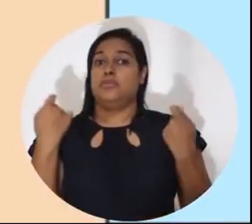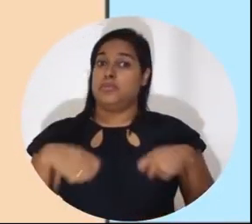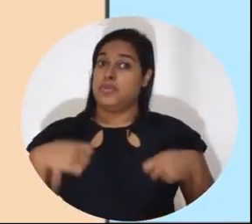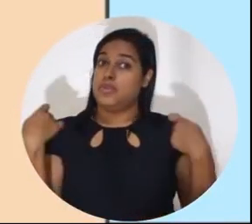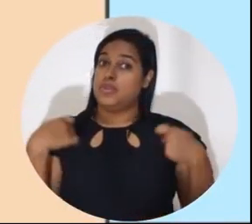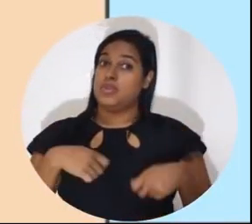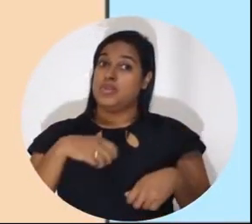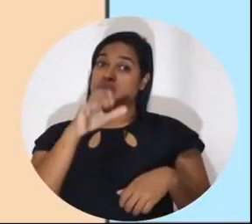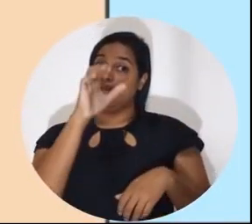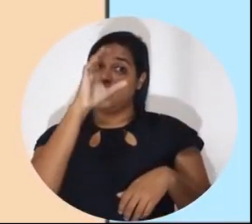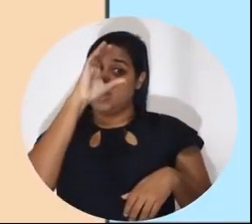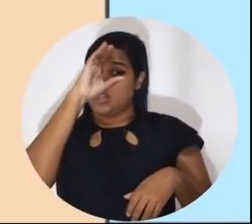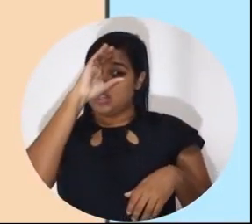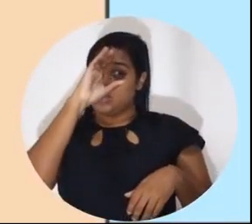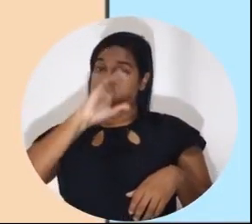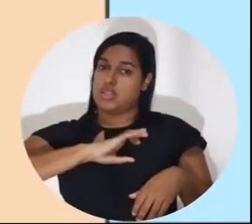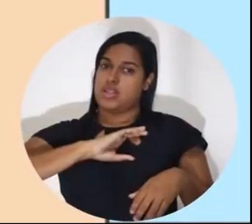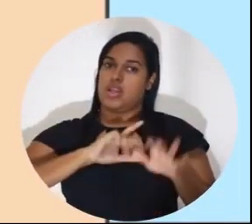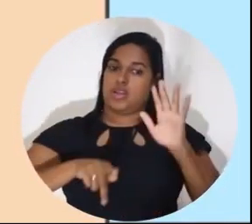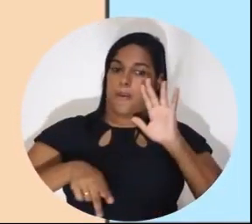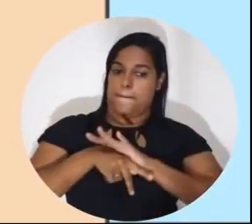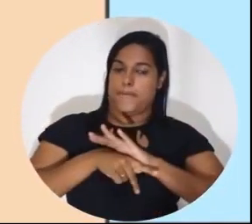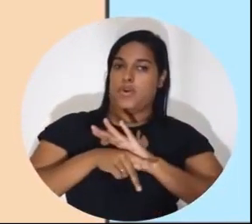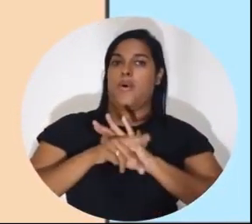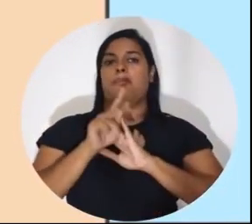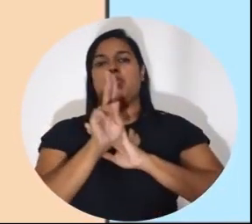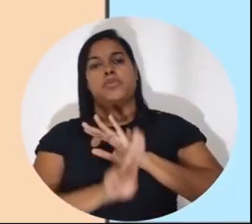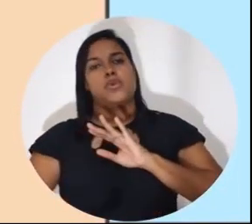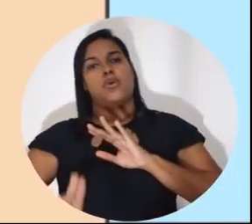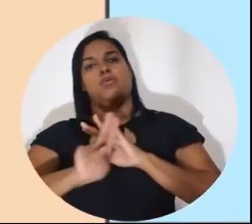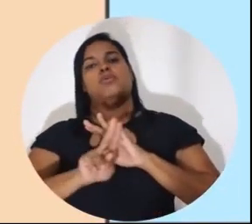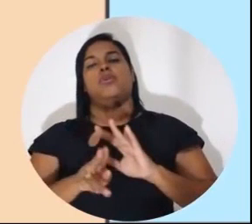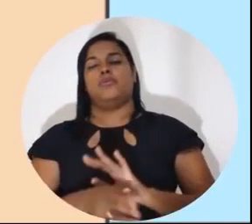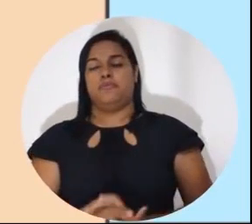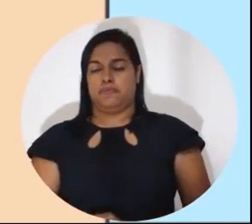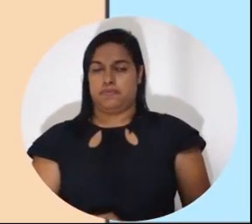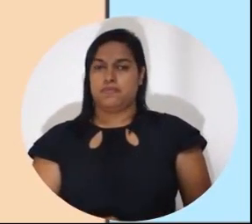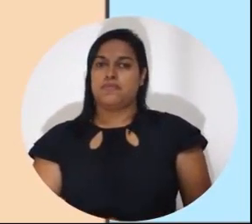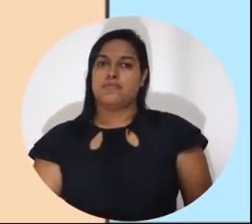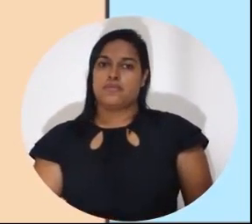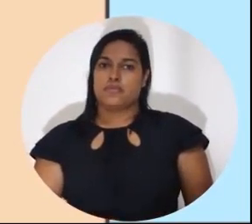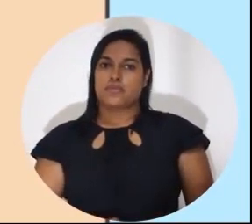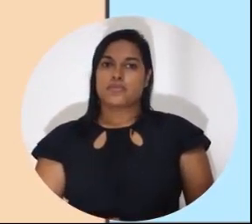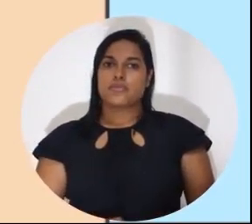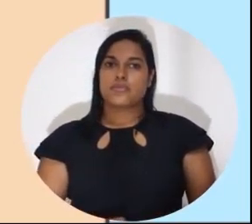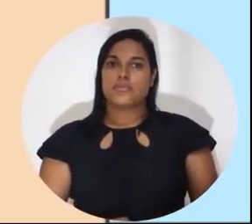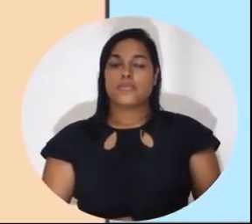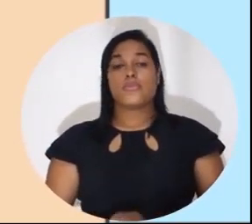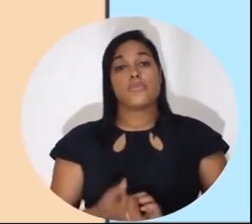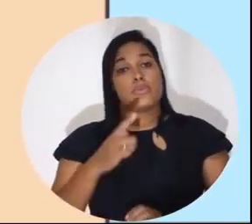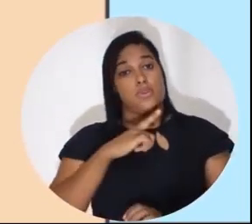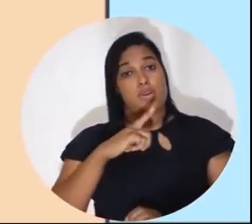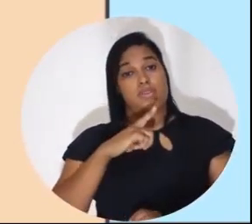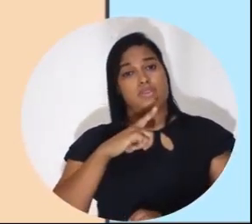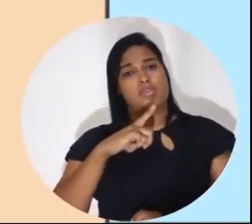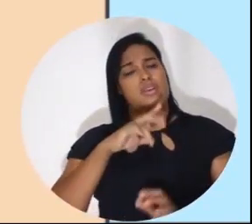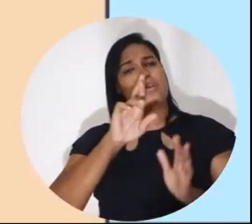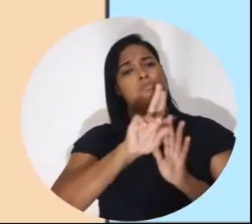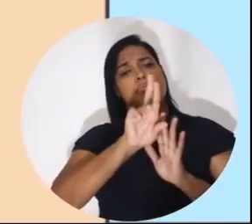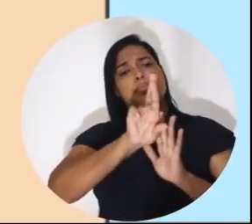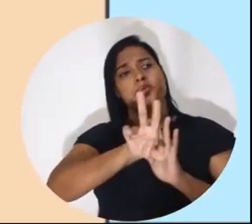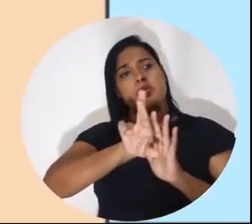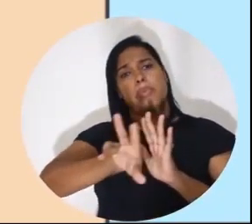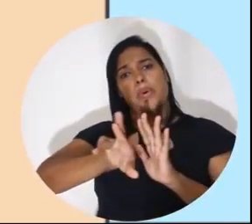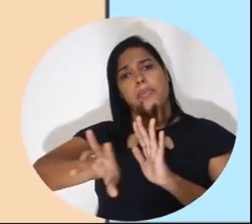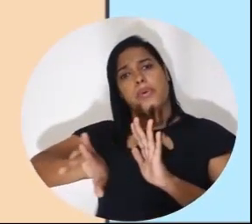ser cidadão para poder ter o direito de usufruir desse benefício. Bem, existem muitas outras